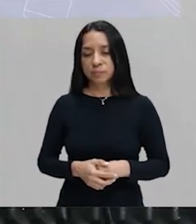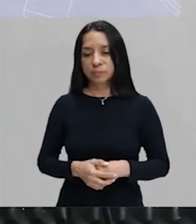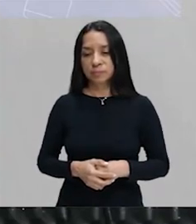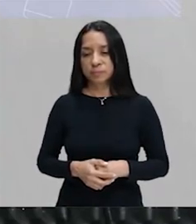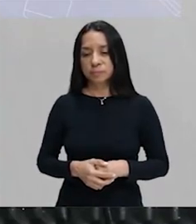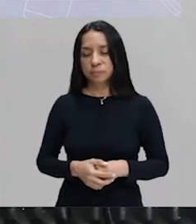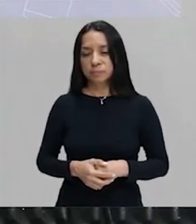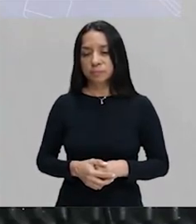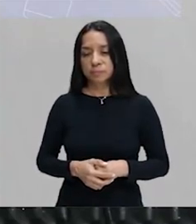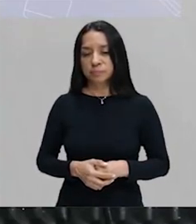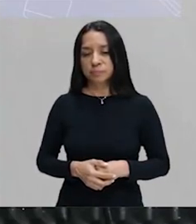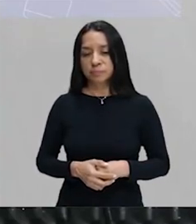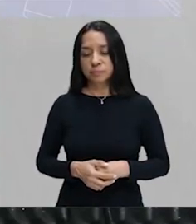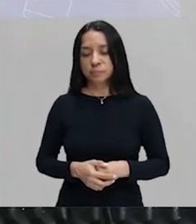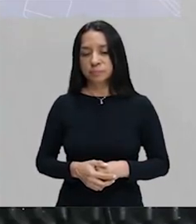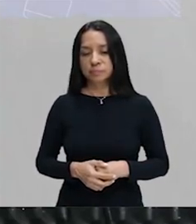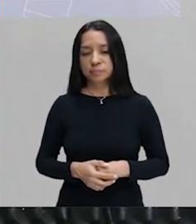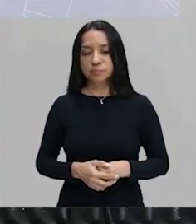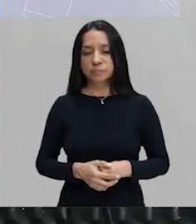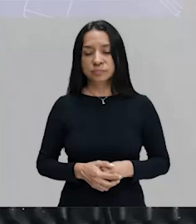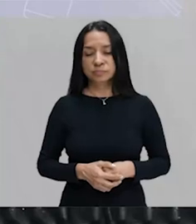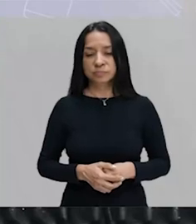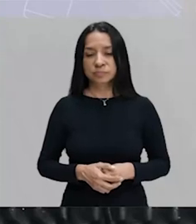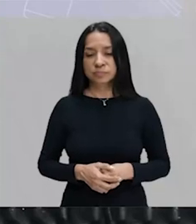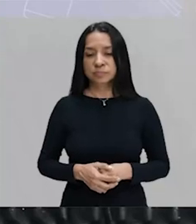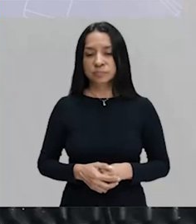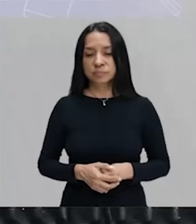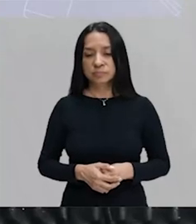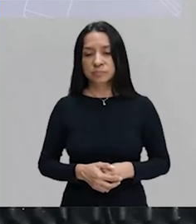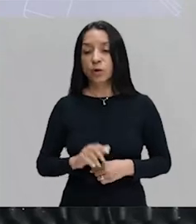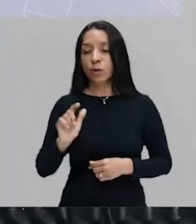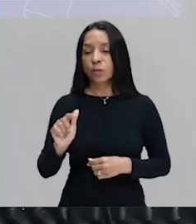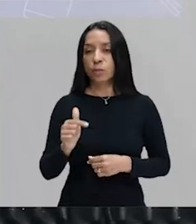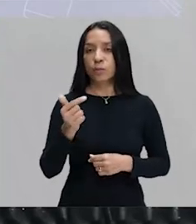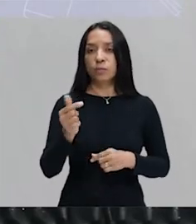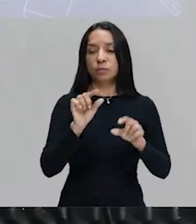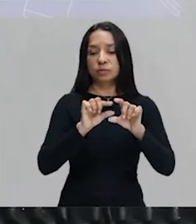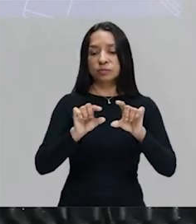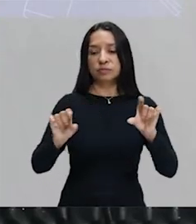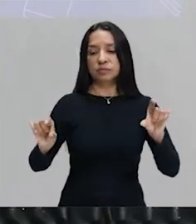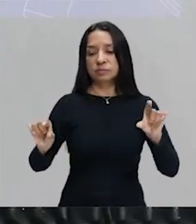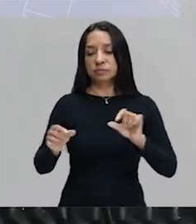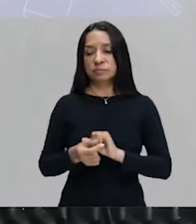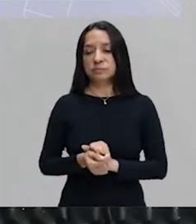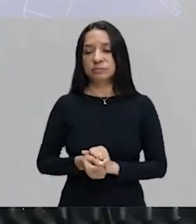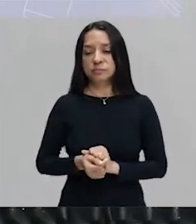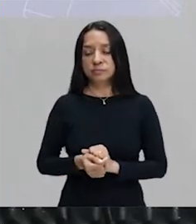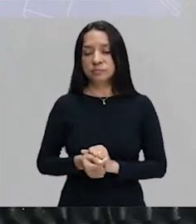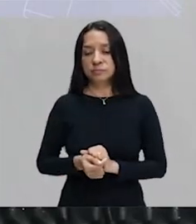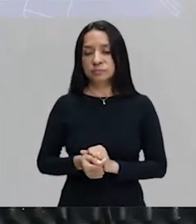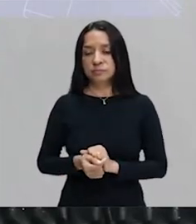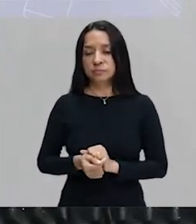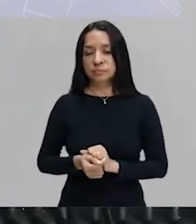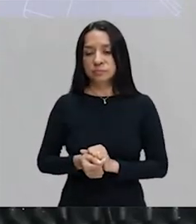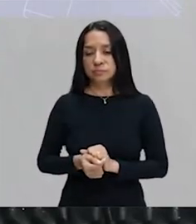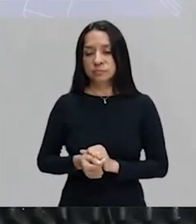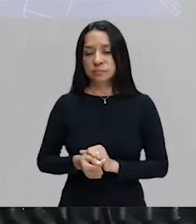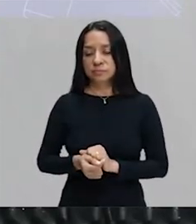o meu verbo estar. Já sabemos que estás en la ciudad. É